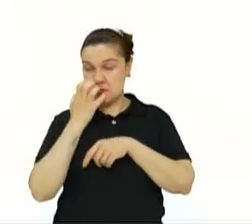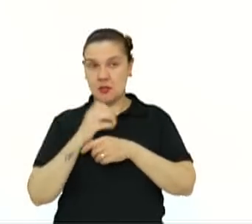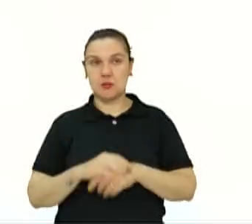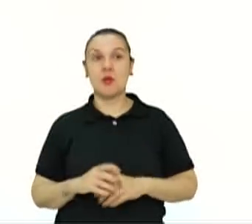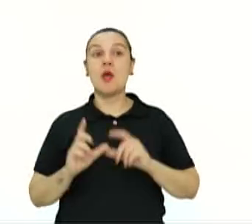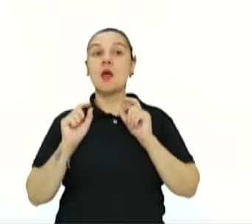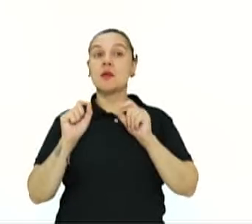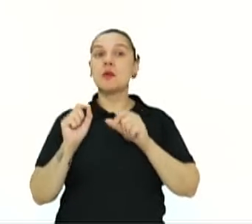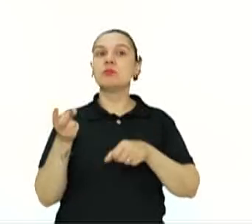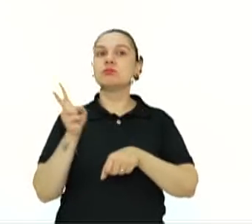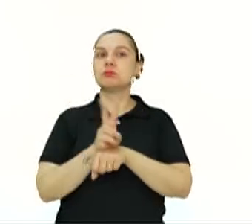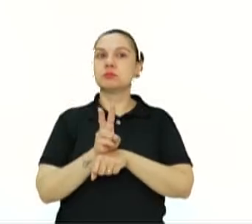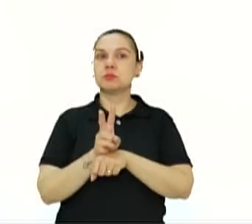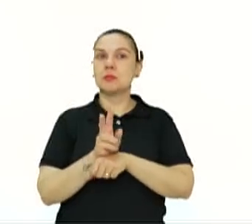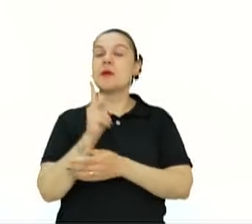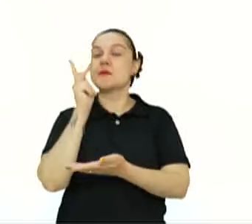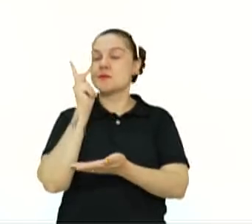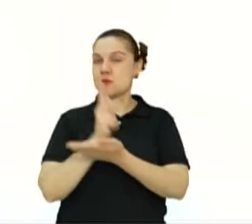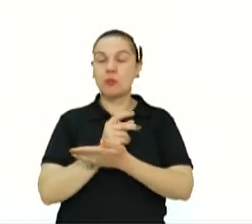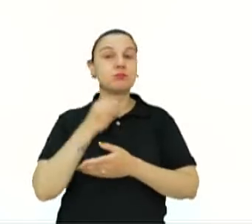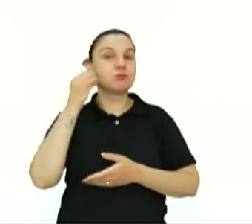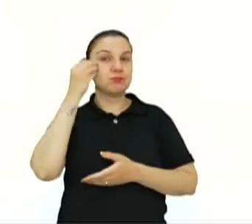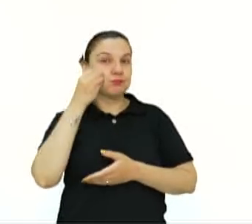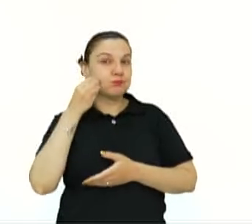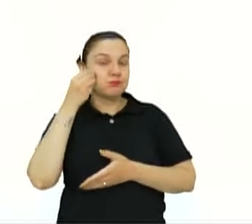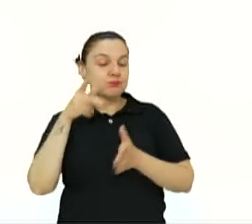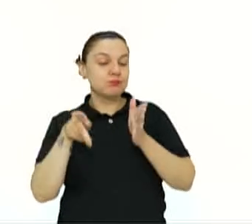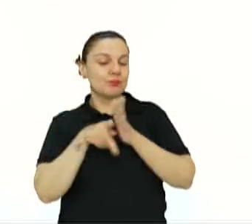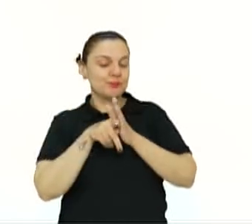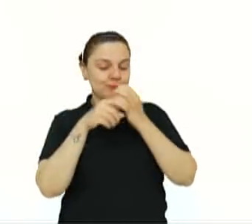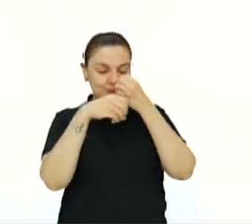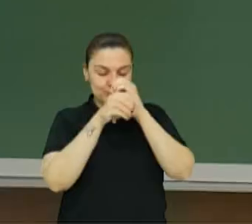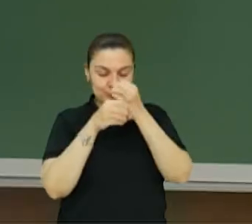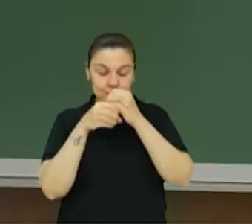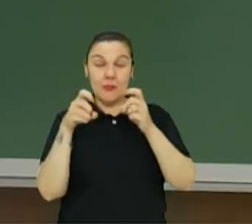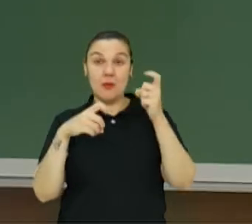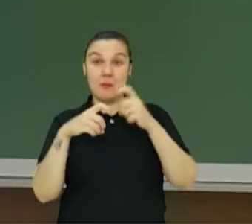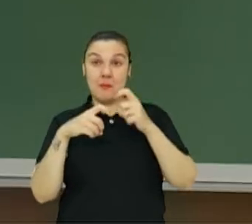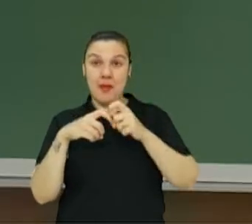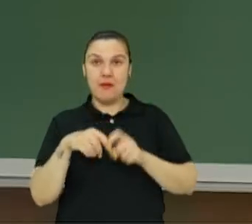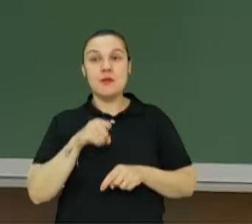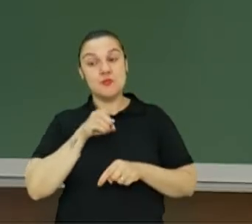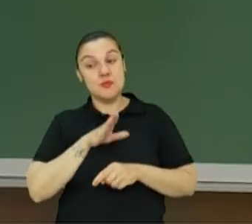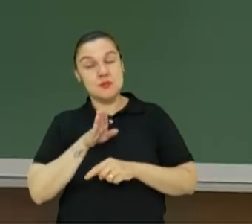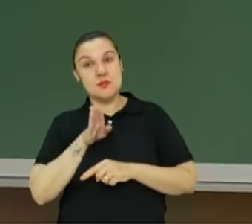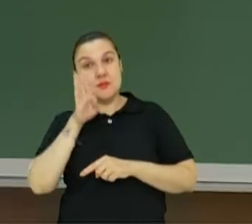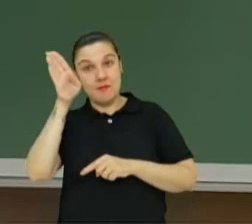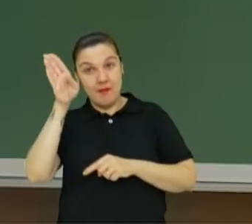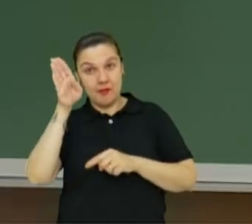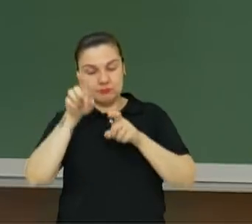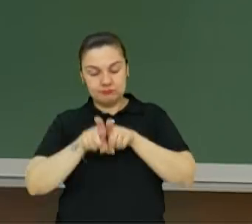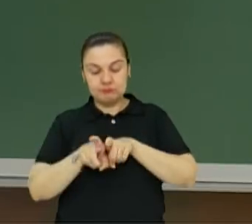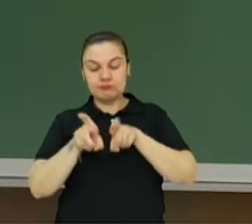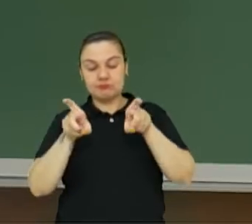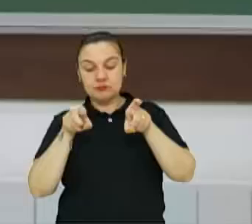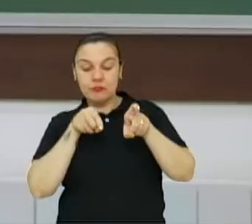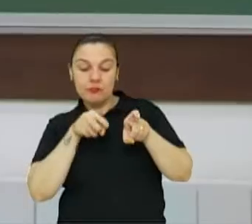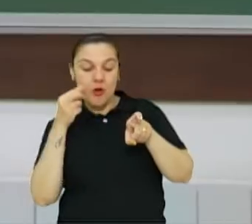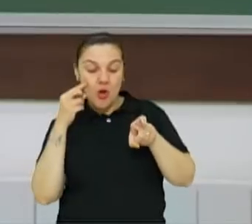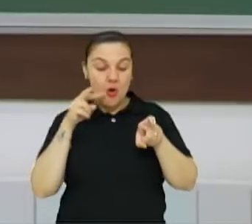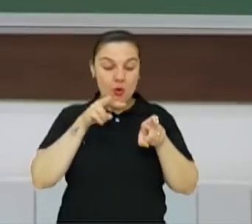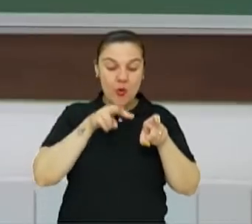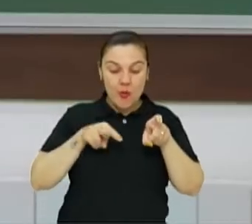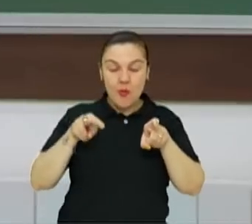que vai identificar isso? Os exames médicos. Então, aquele médico ou aquela médica ginecologista, ela